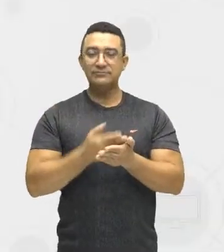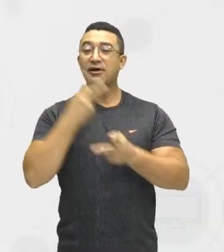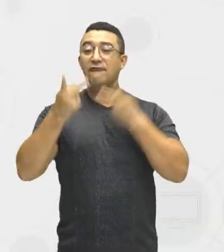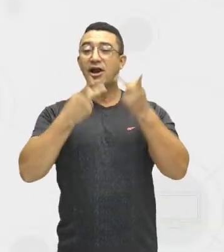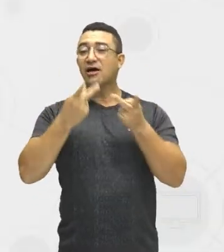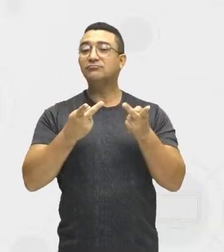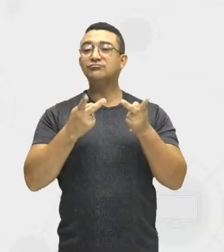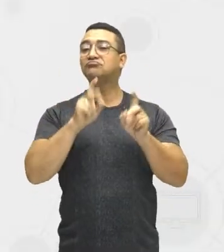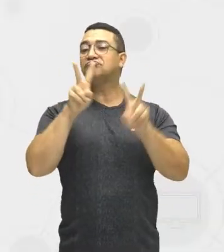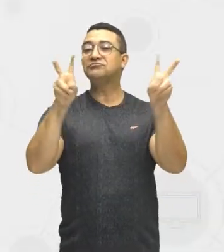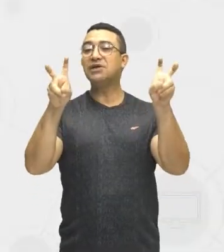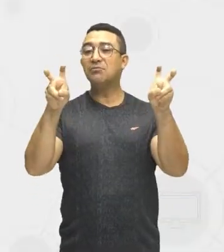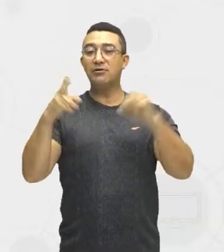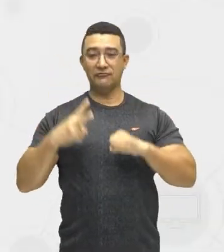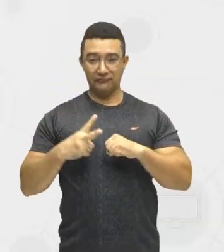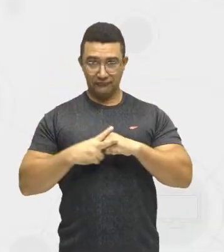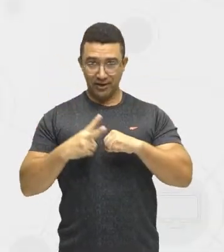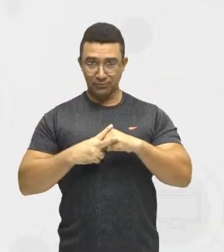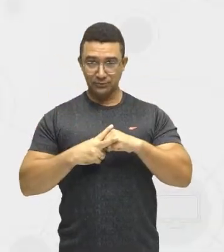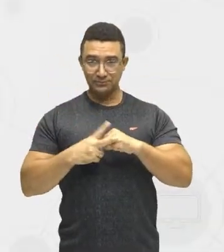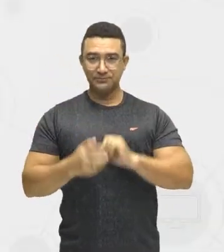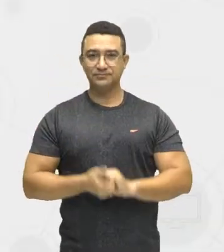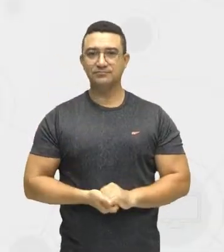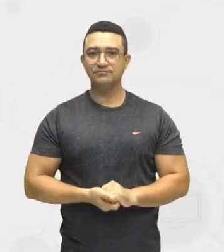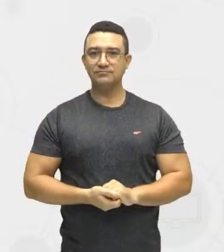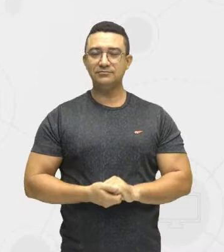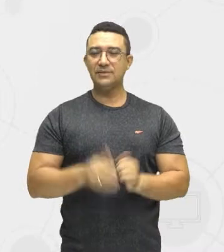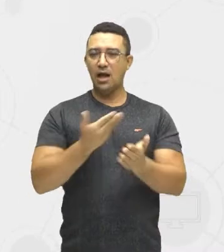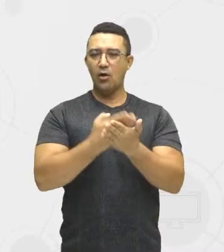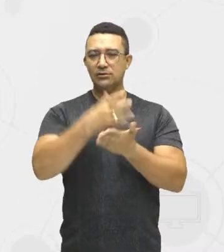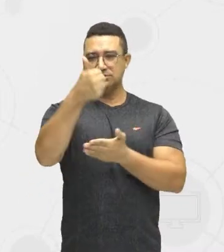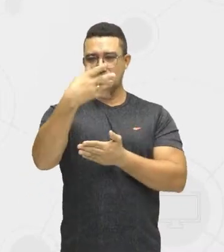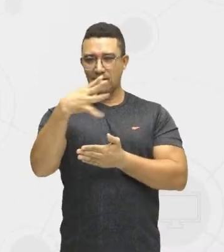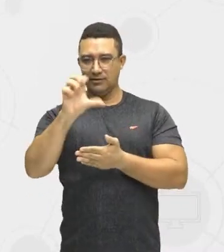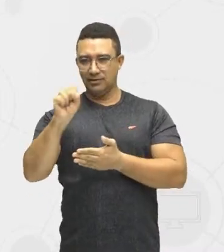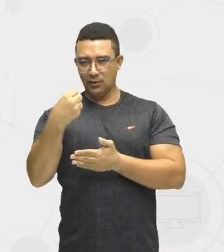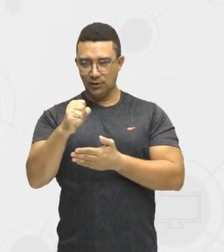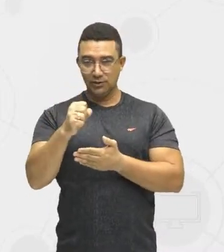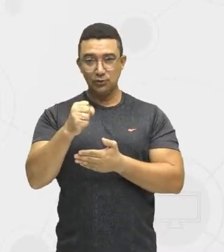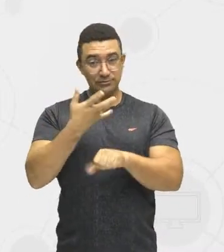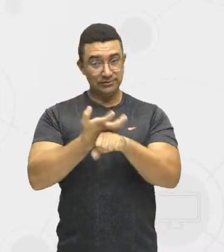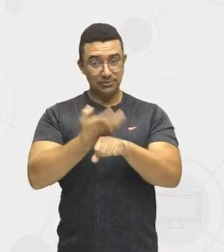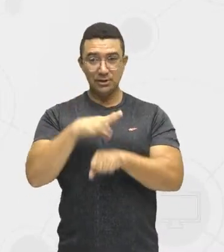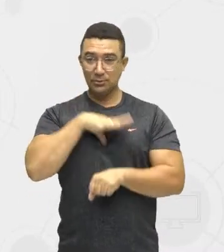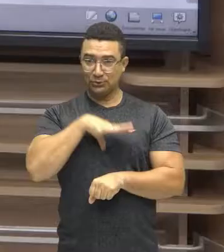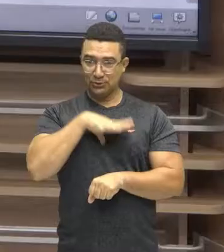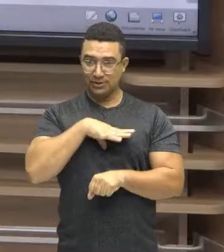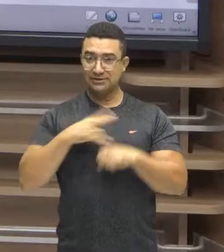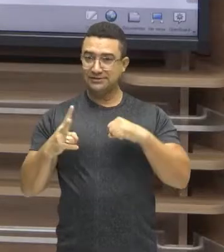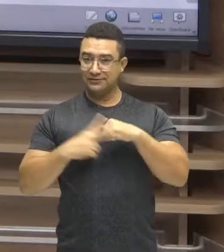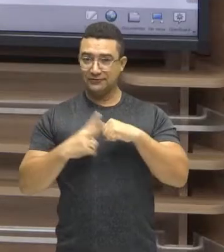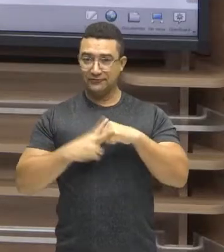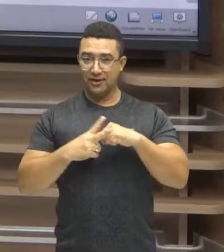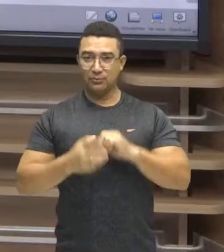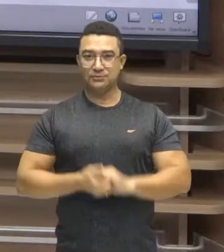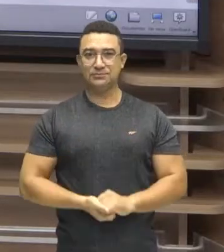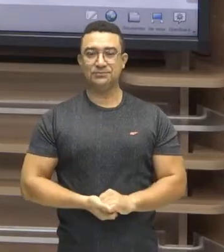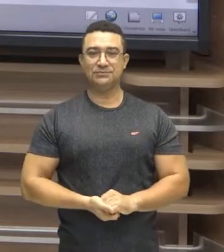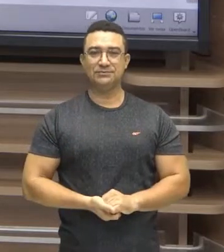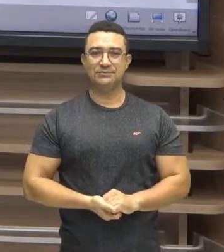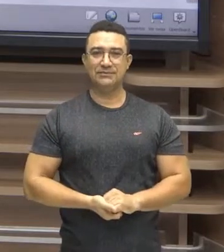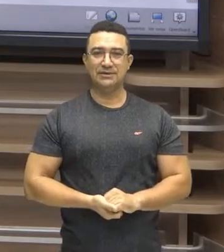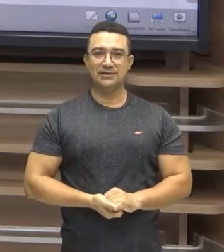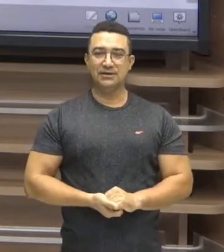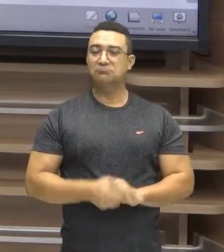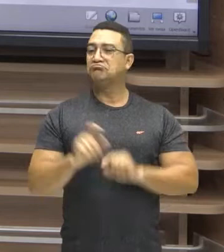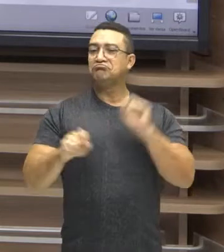sobre verbo. Muito bem. Aula 148, língua portuguesa, verbo. Vamos falar sobre verbo